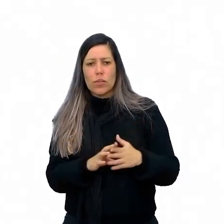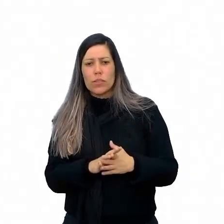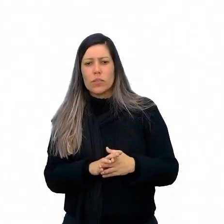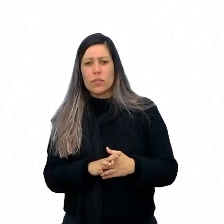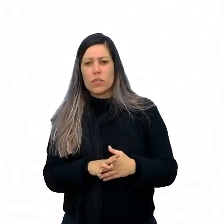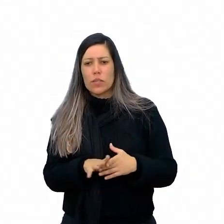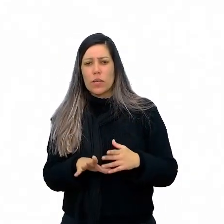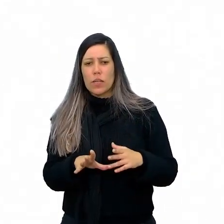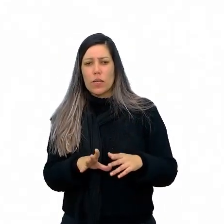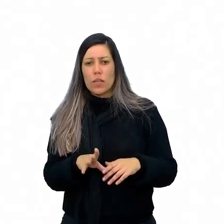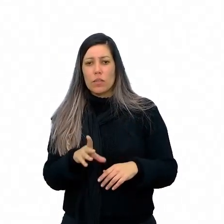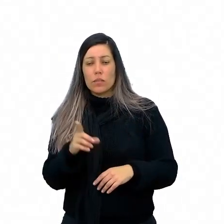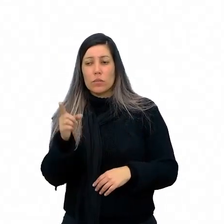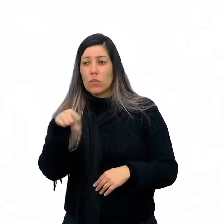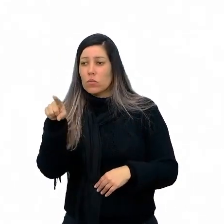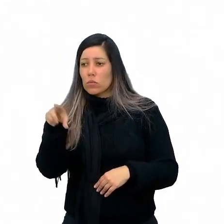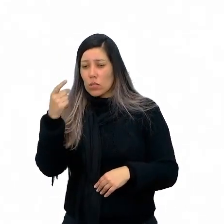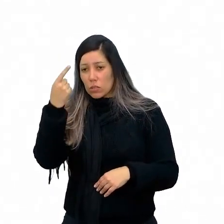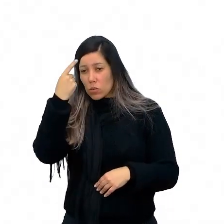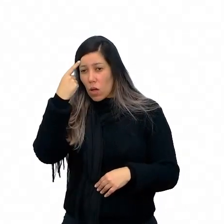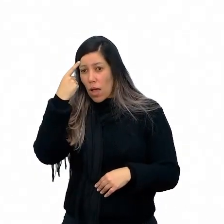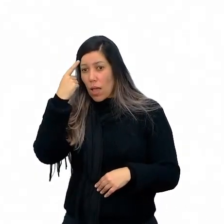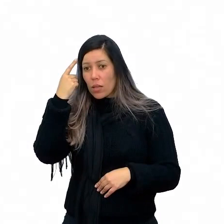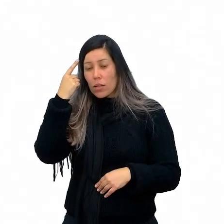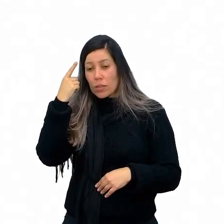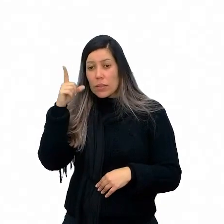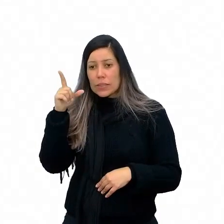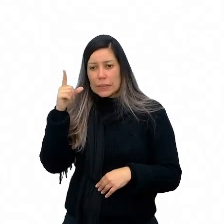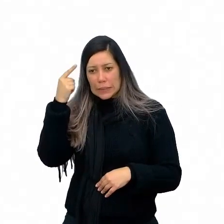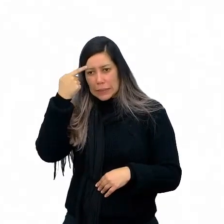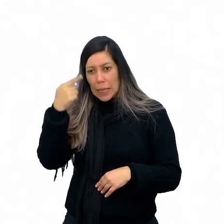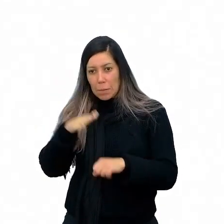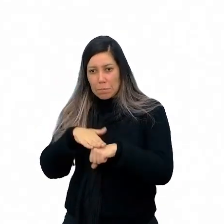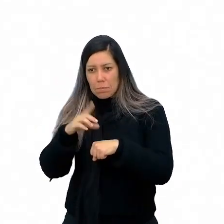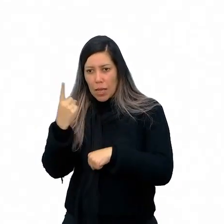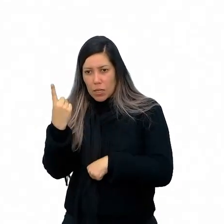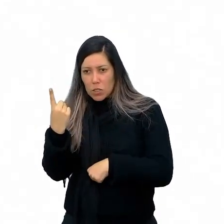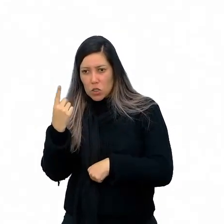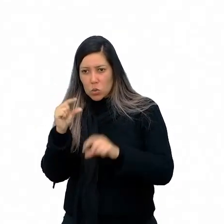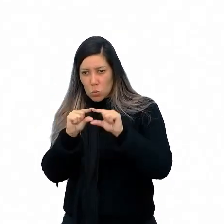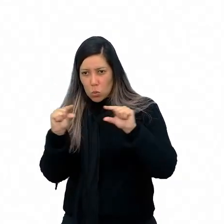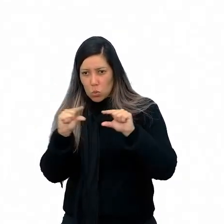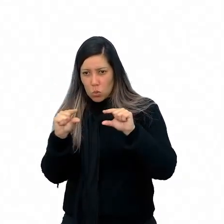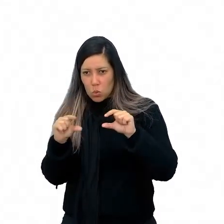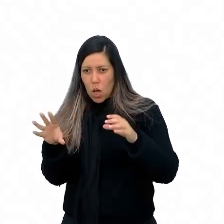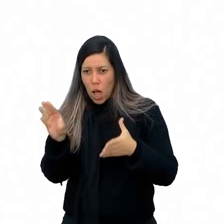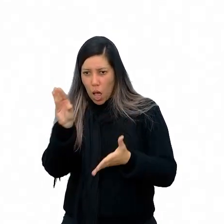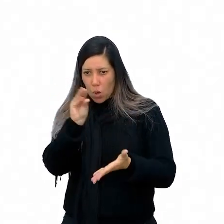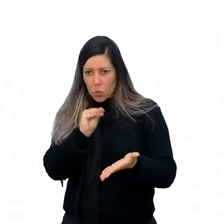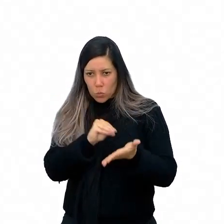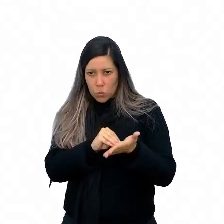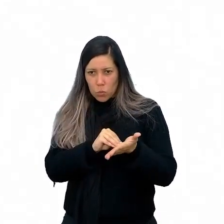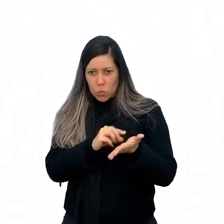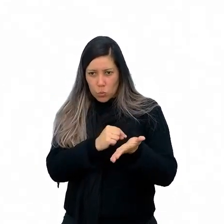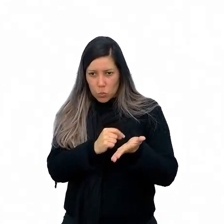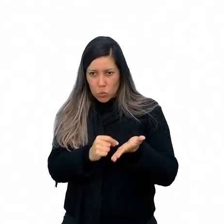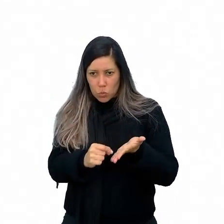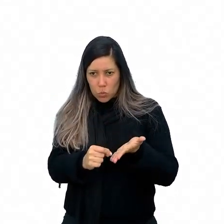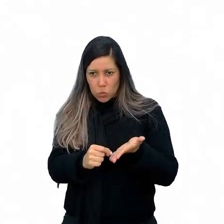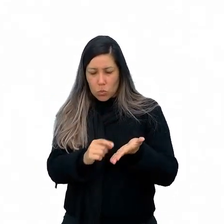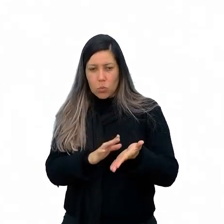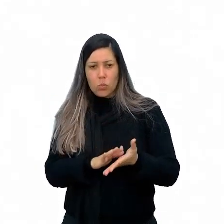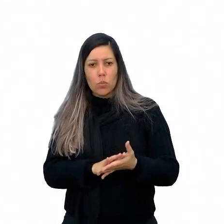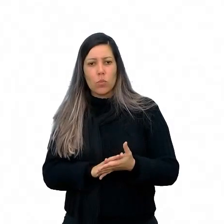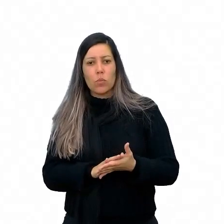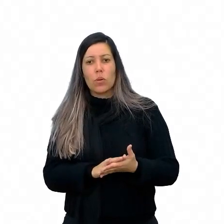algébricas. Se alguém tiver mais alguma coisa, vai anotando aí, depois a gente complementa essa lista. operações algébricas de um modo